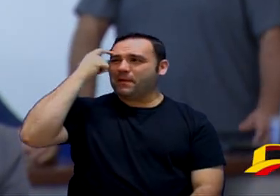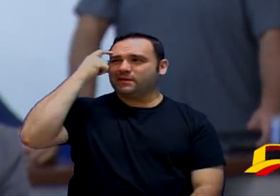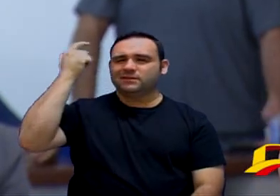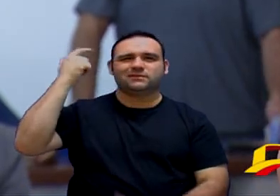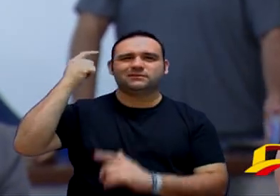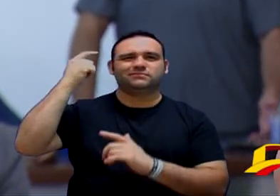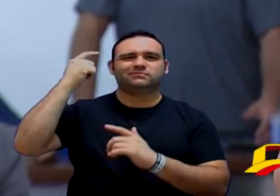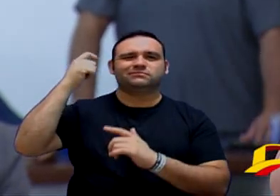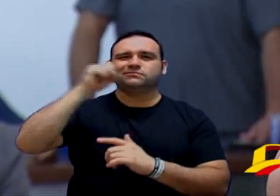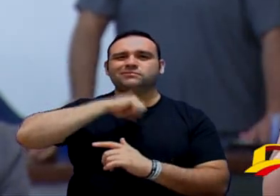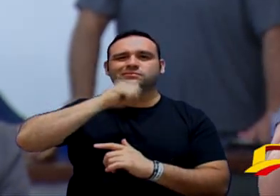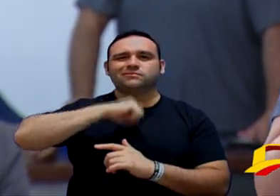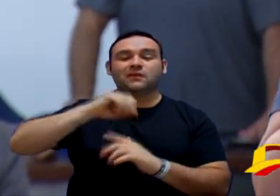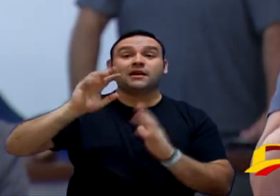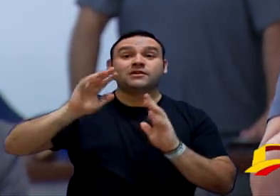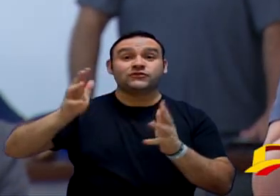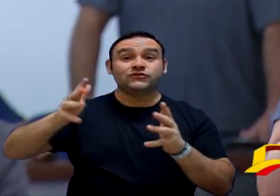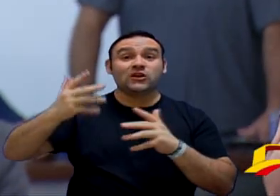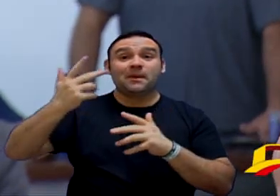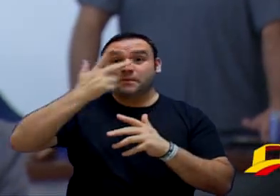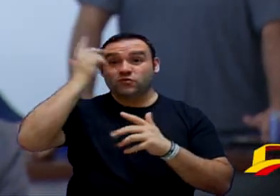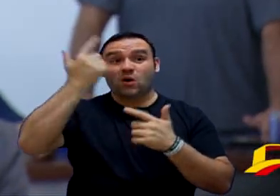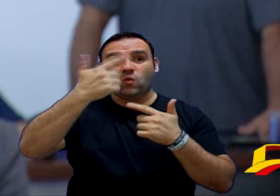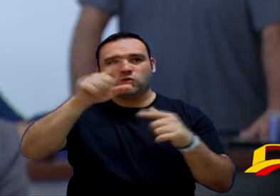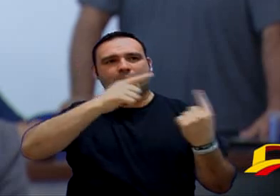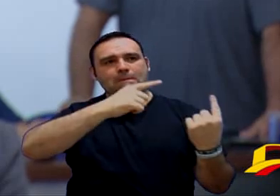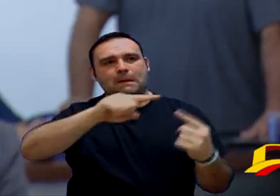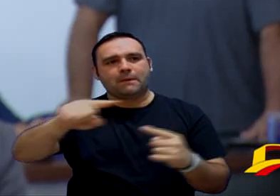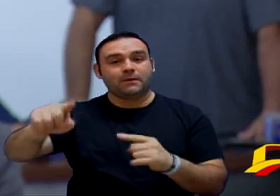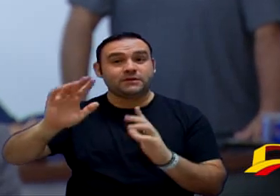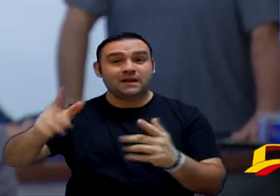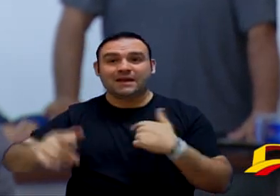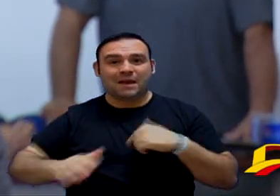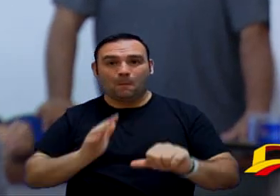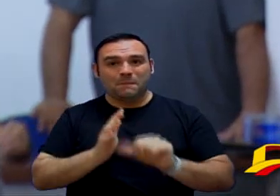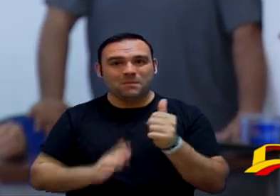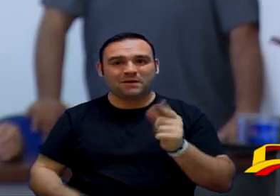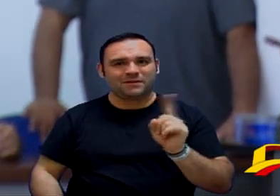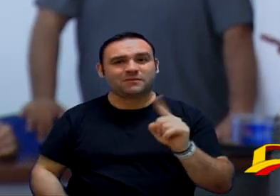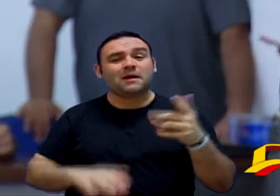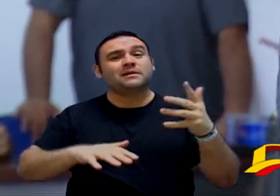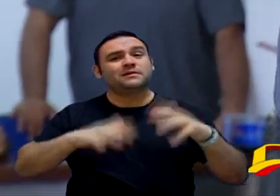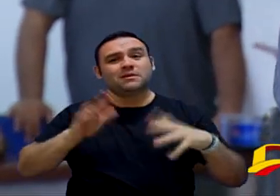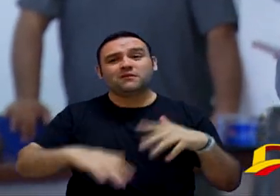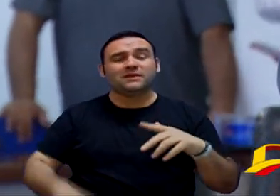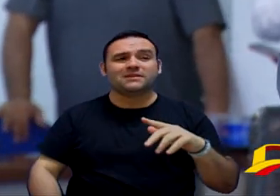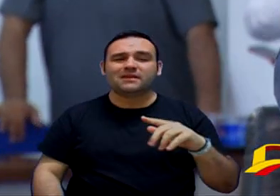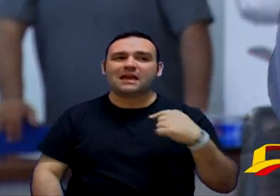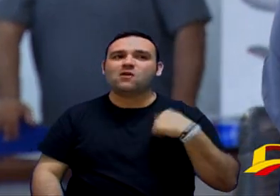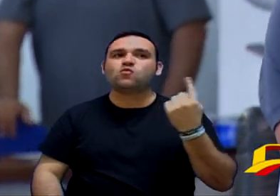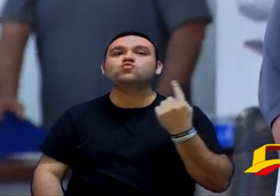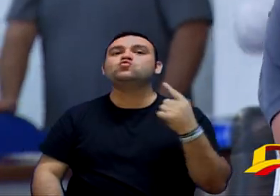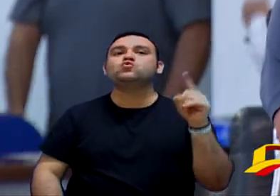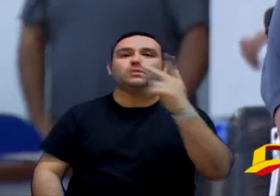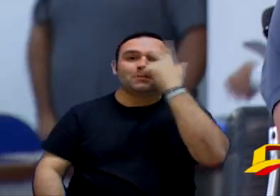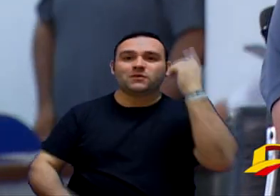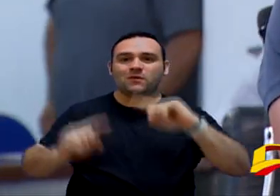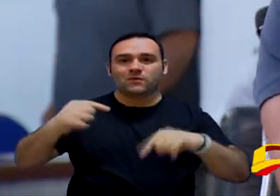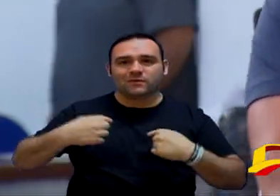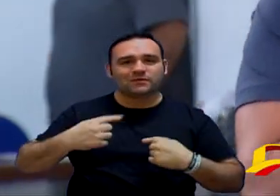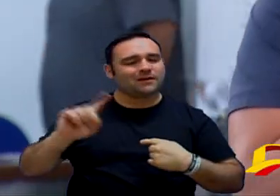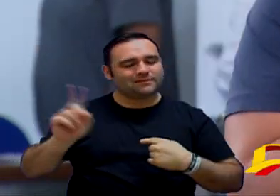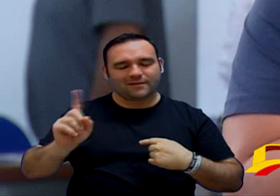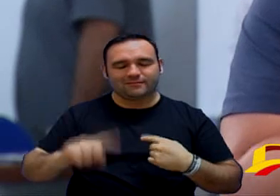gente que já fez isso com outras pessoas eu não fui o primeiro e provavelmente não seria o último Vereador